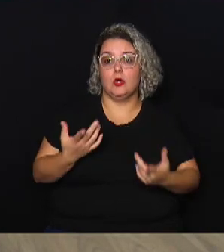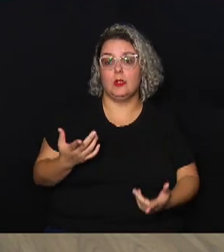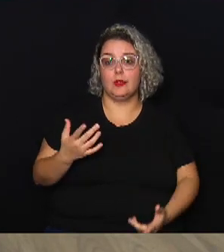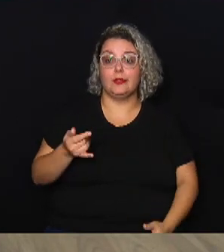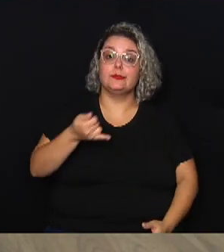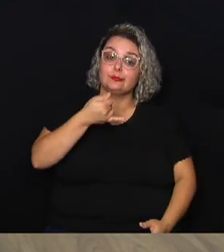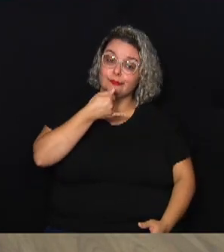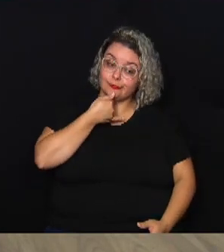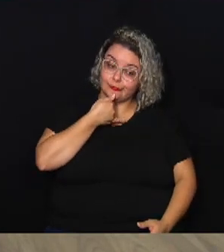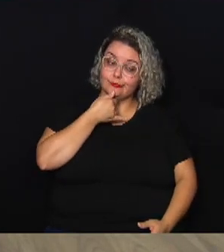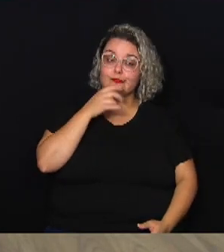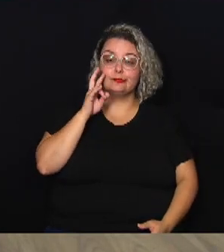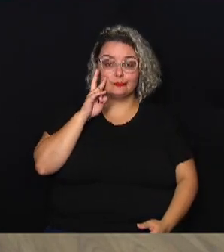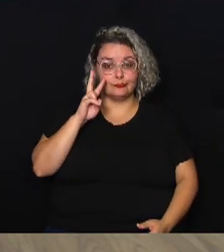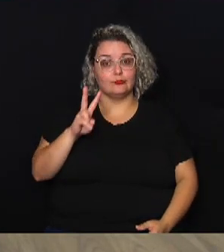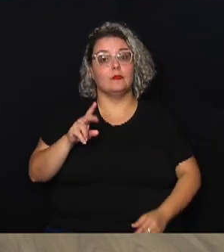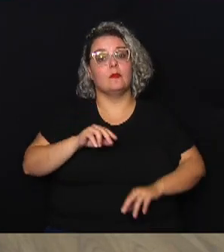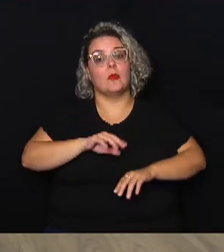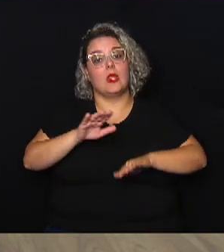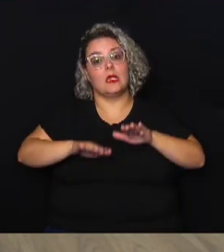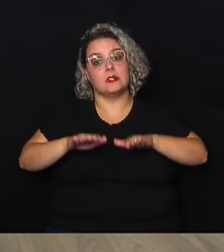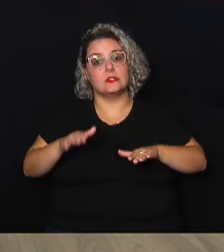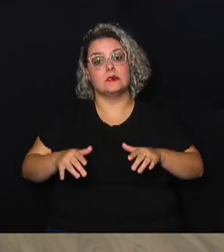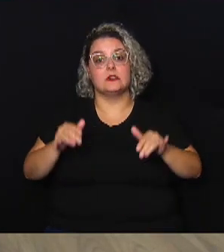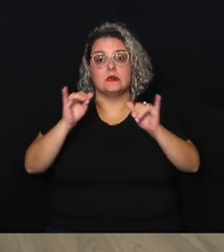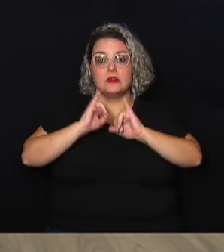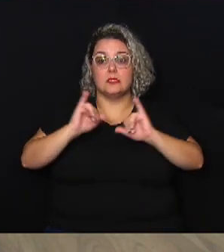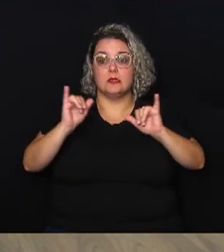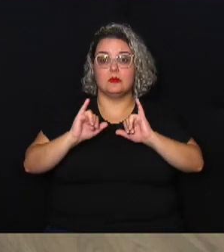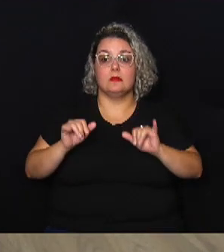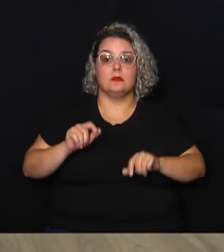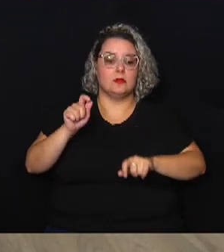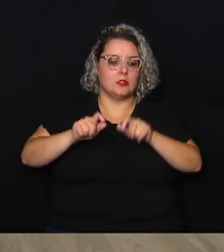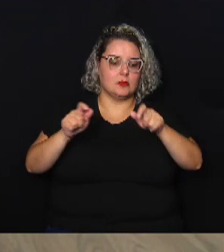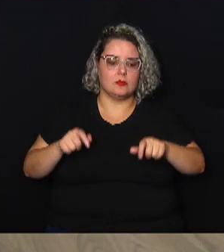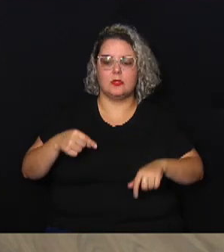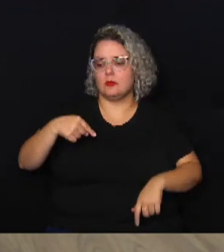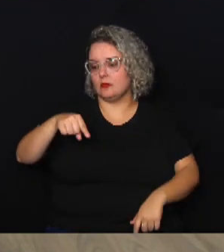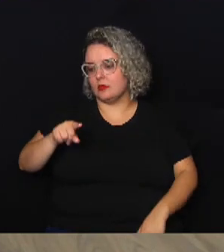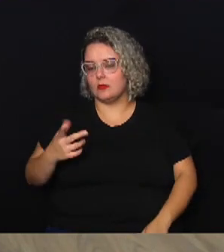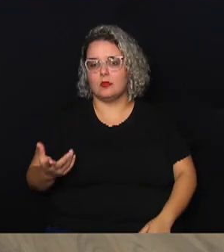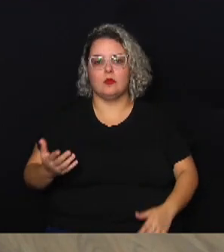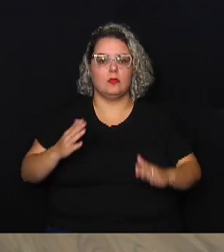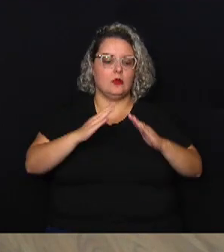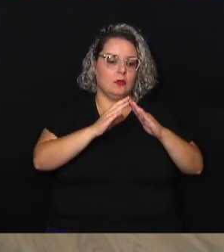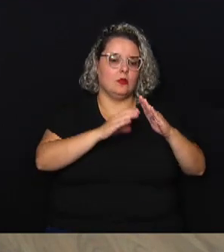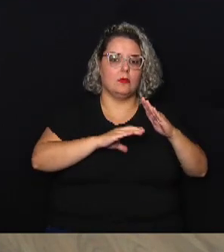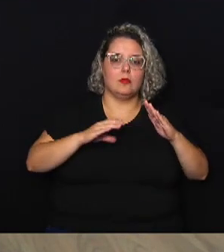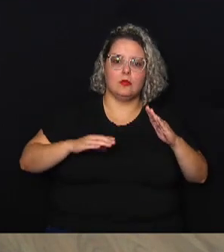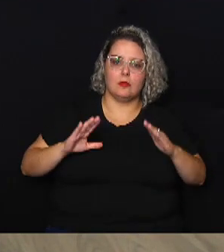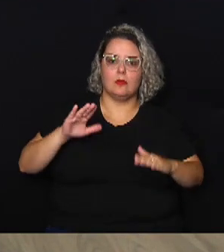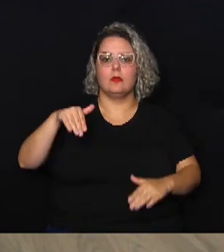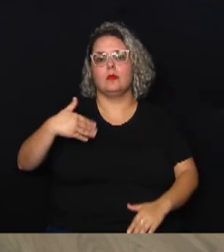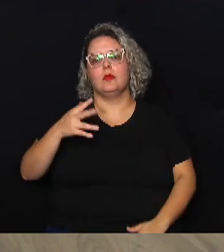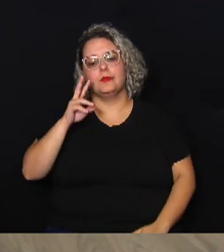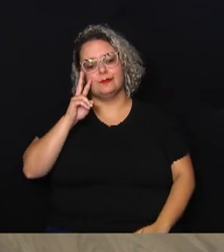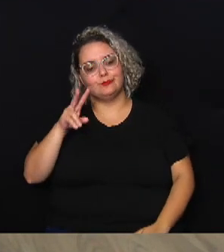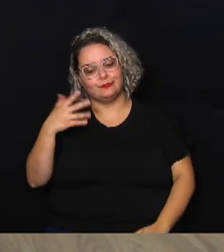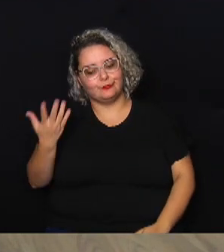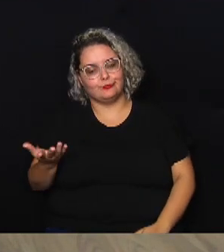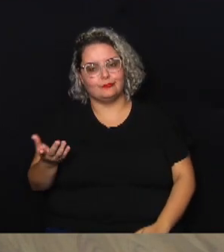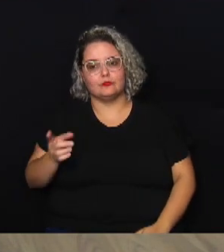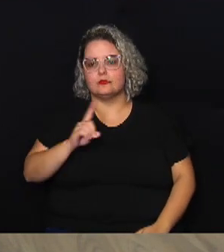infelizmente vê muitas vezes em noticiários que as pessoas foram fazer em clínicas que, quando vai ver, não